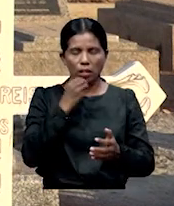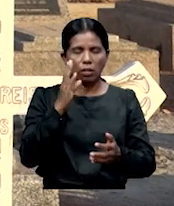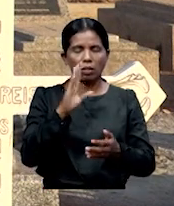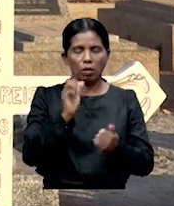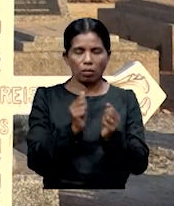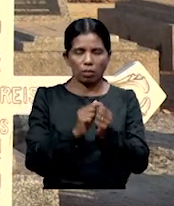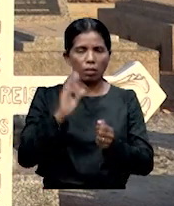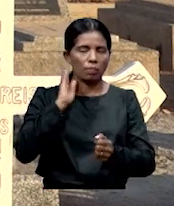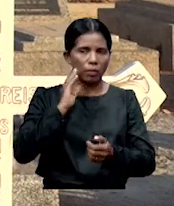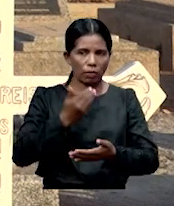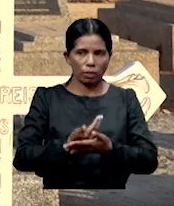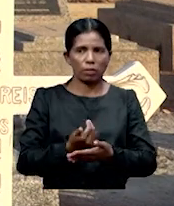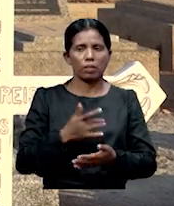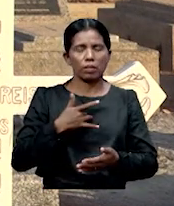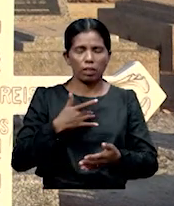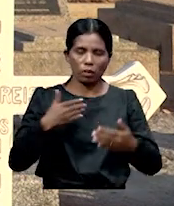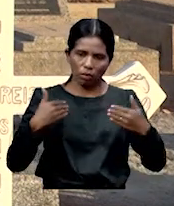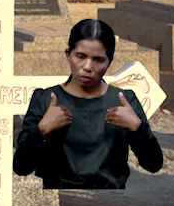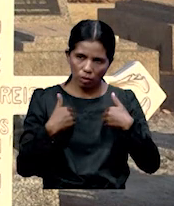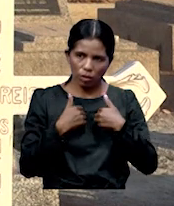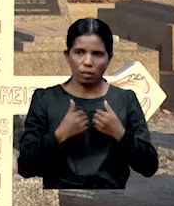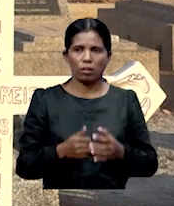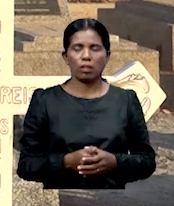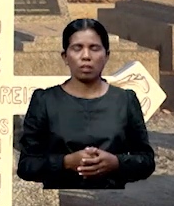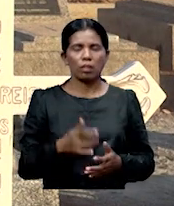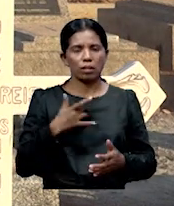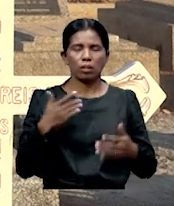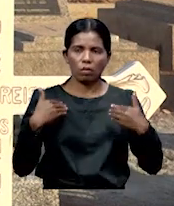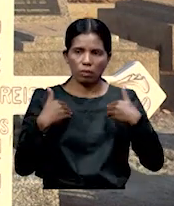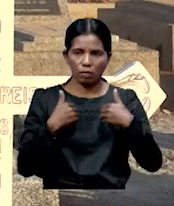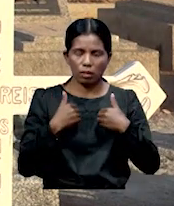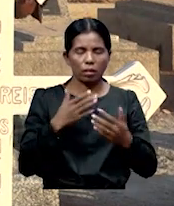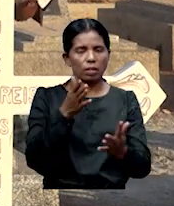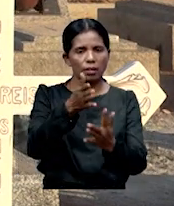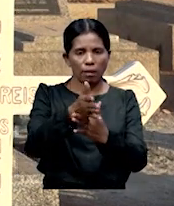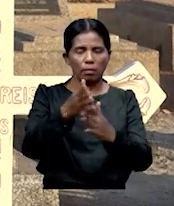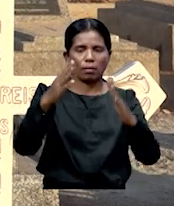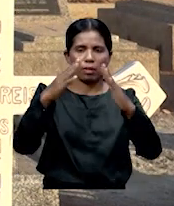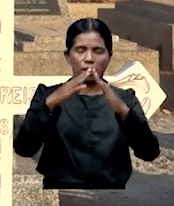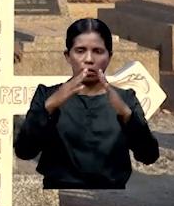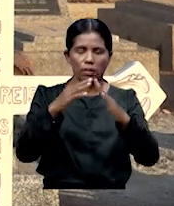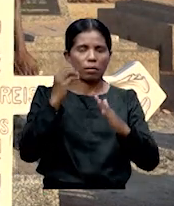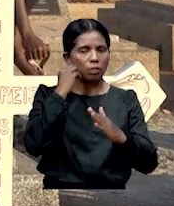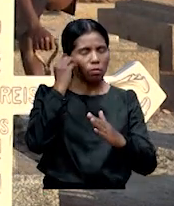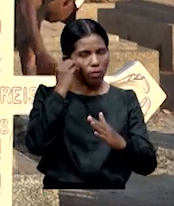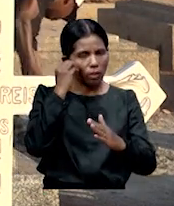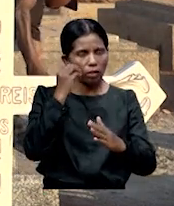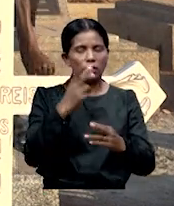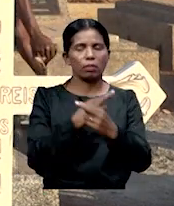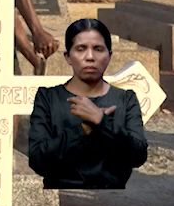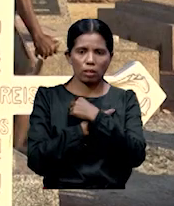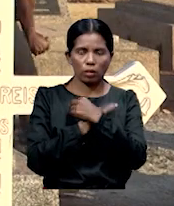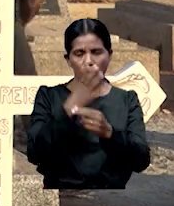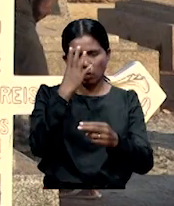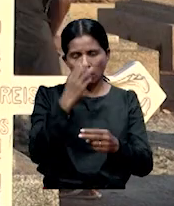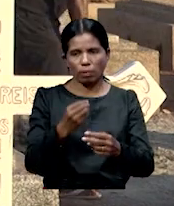sira lepas ni sente koleng wahira ni sente koleng ni tama ba malarang atau descansa itu